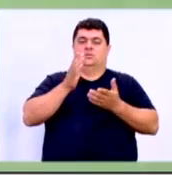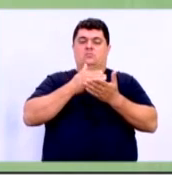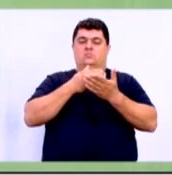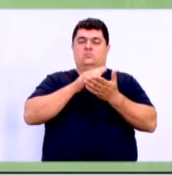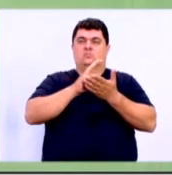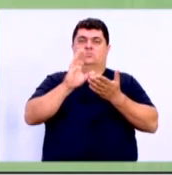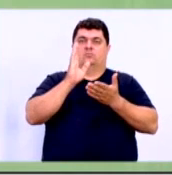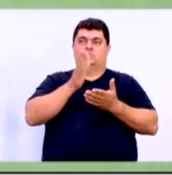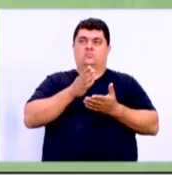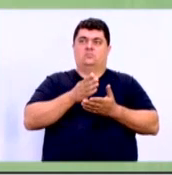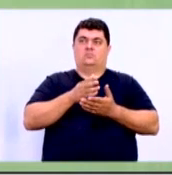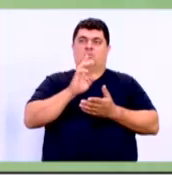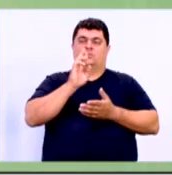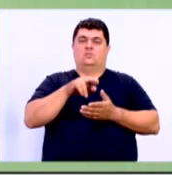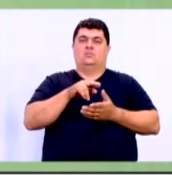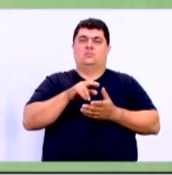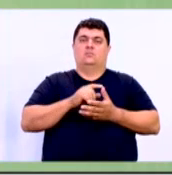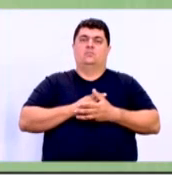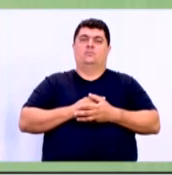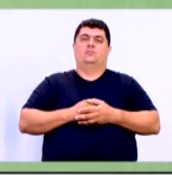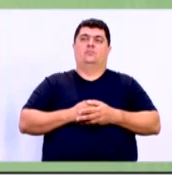contabilidade. E a resposta é: